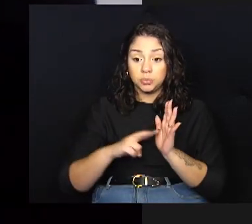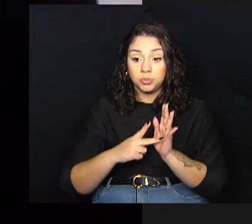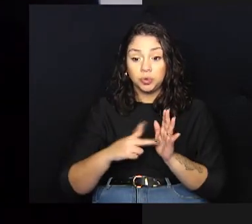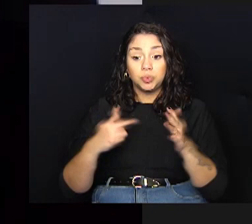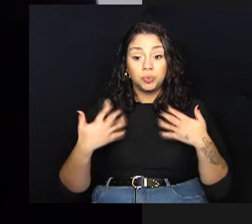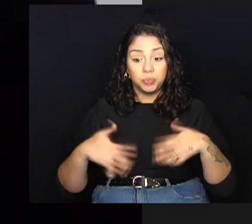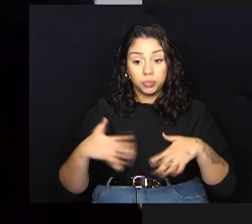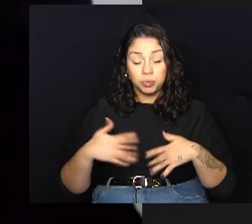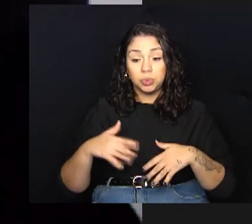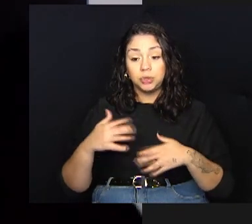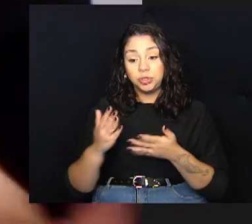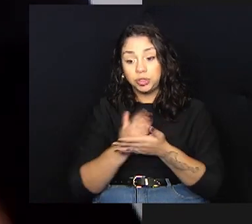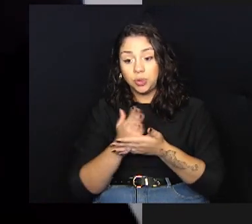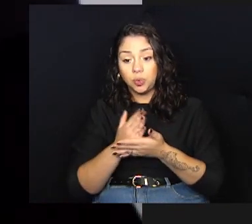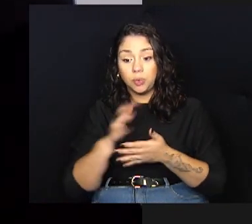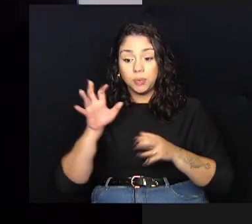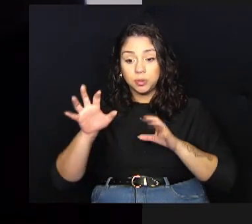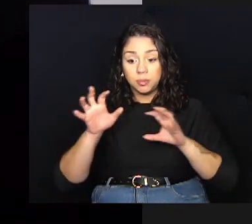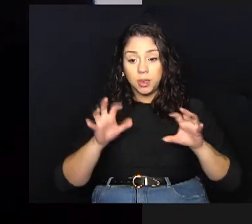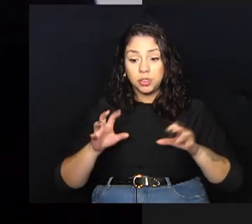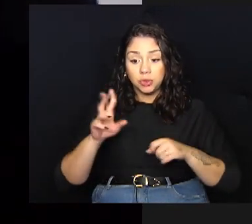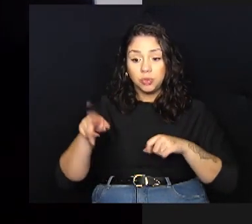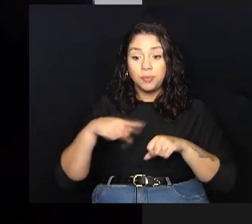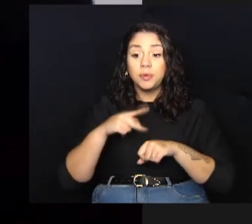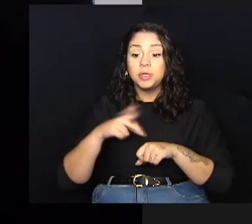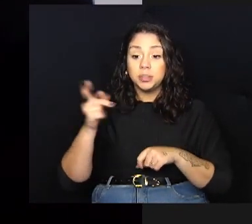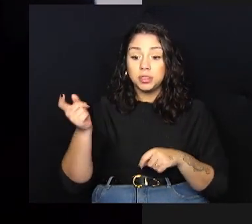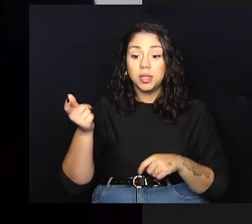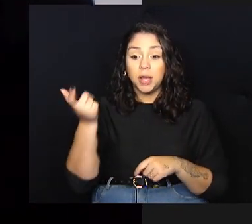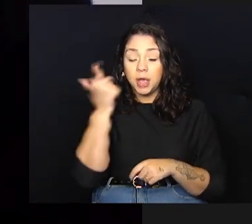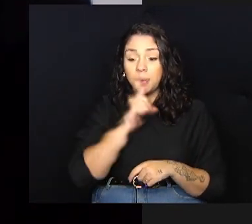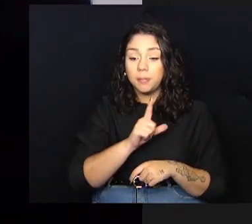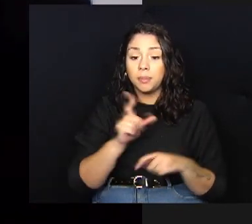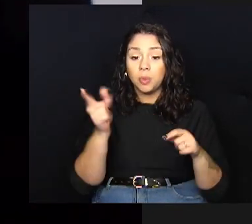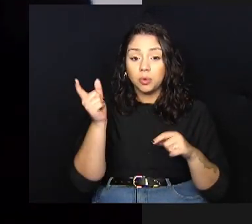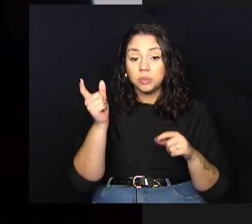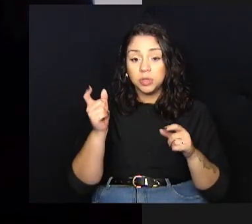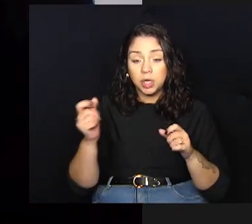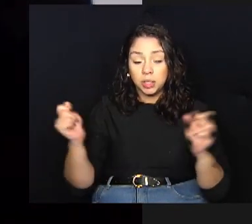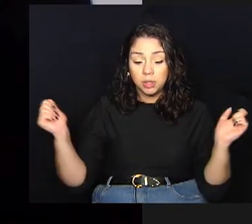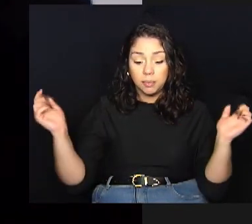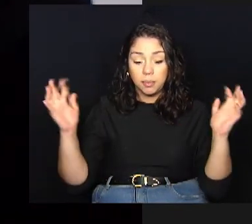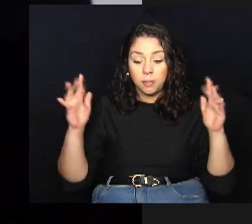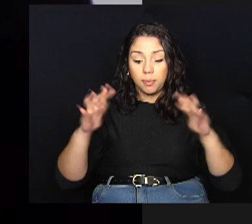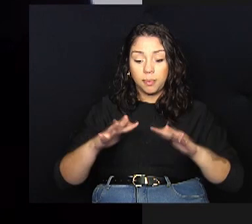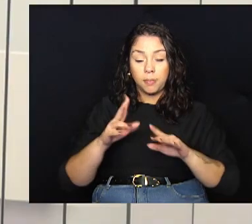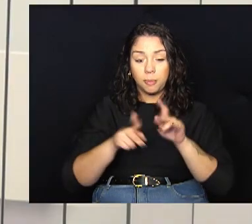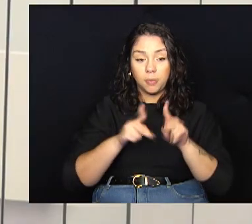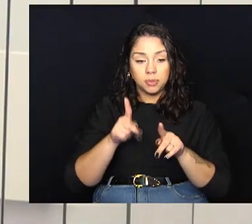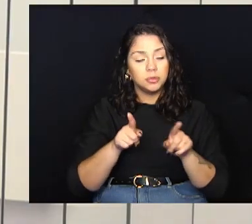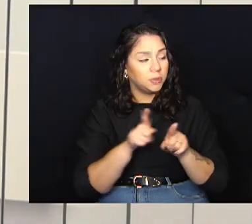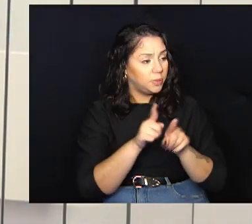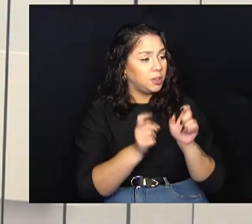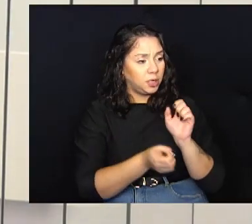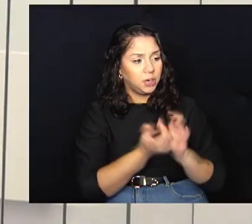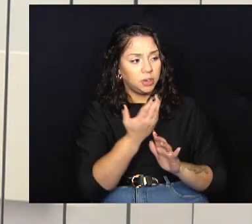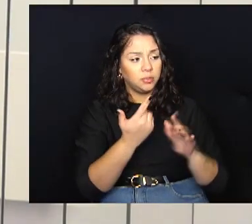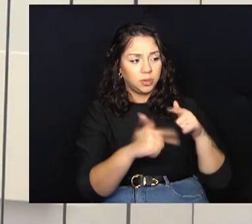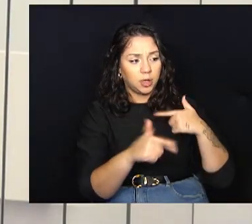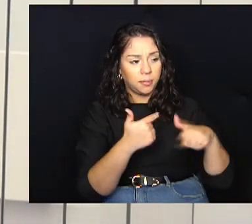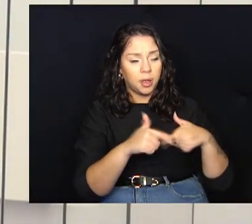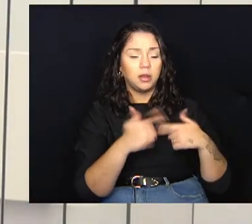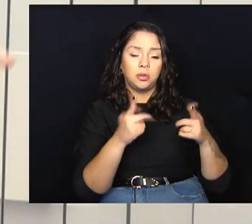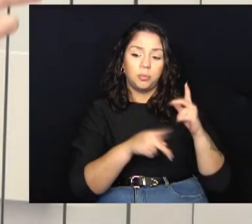em algumas partes do país em termos de capacidade de atrair população acaba criando emprego e aí com isso a população